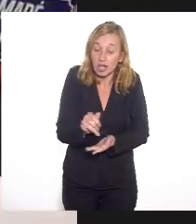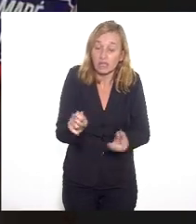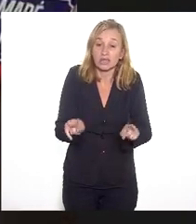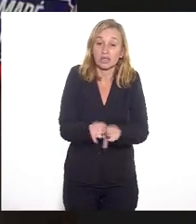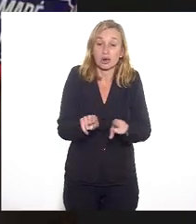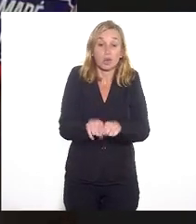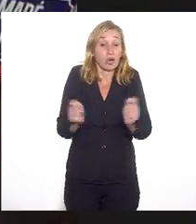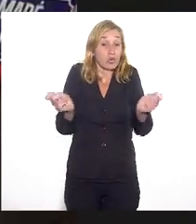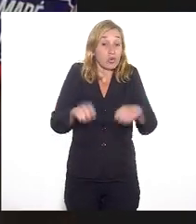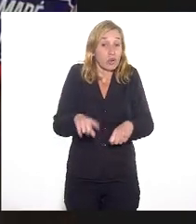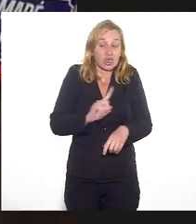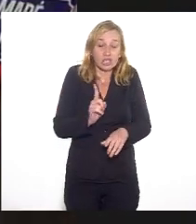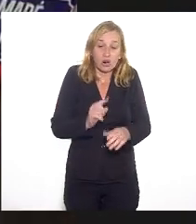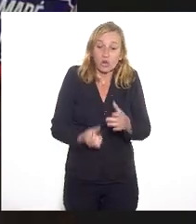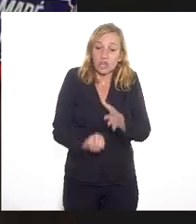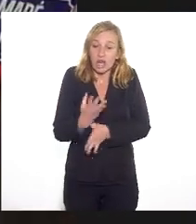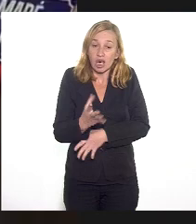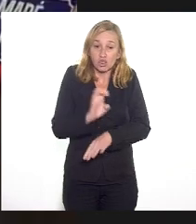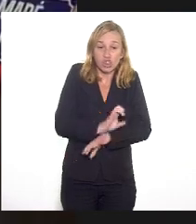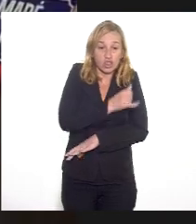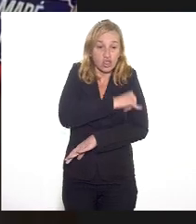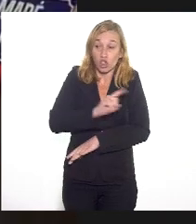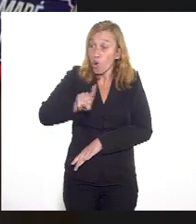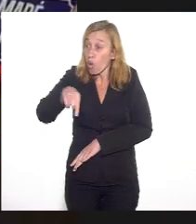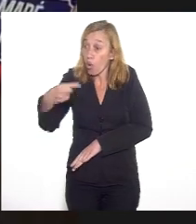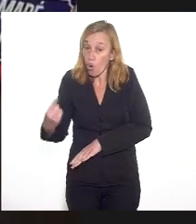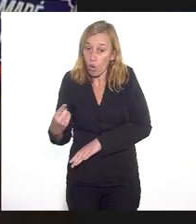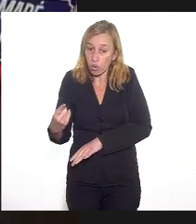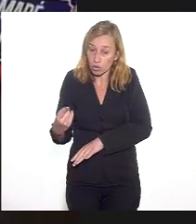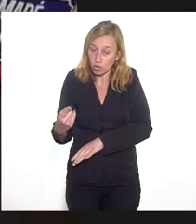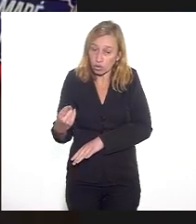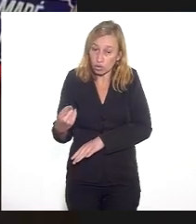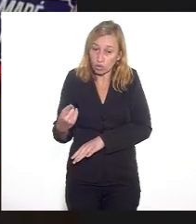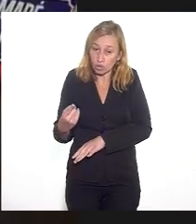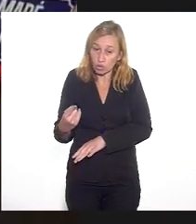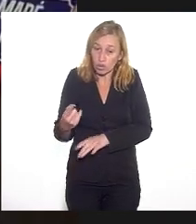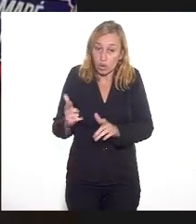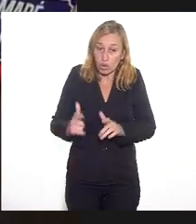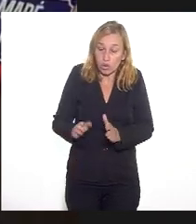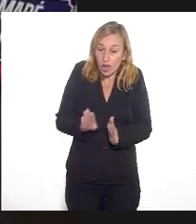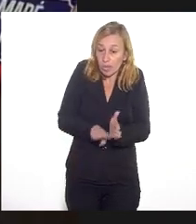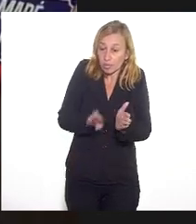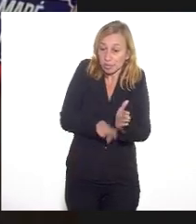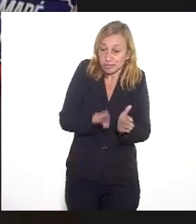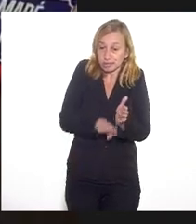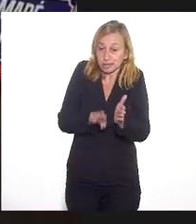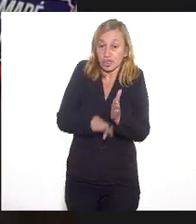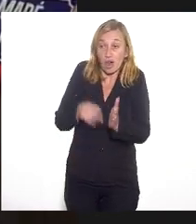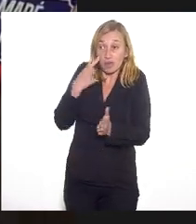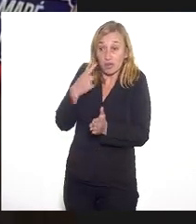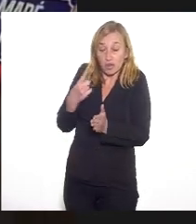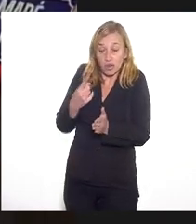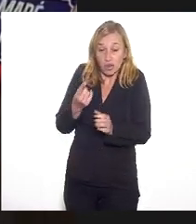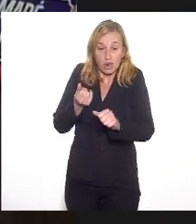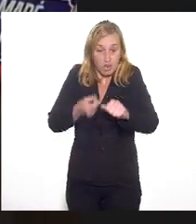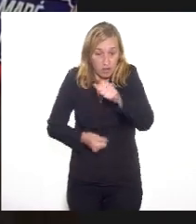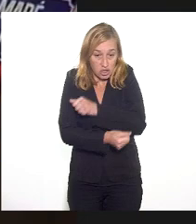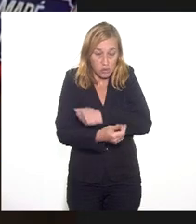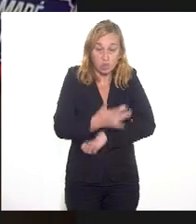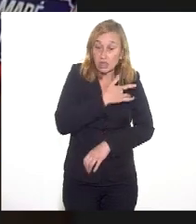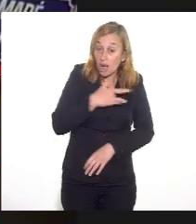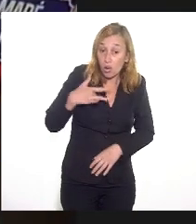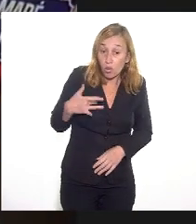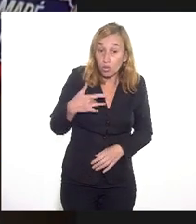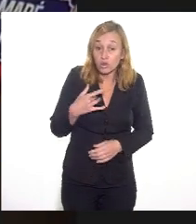da gente não criar no estado do Rio de Janeiro um novo teto de gastos. A gente já viu desinvestimento em saúde, em